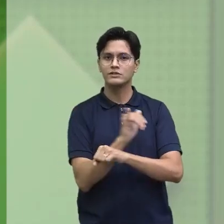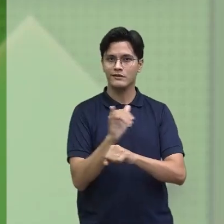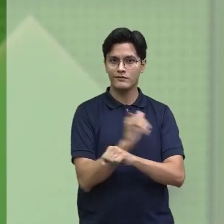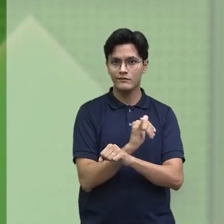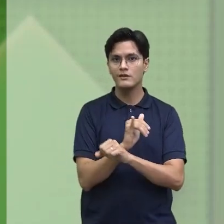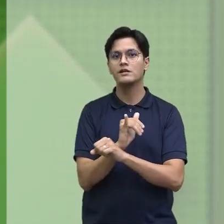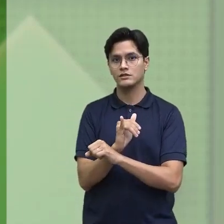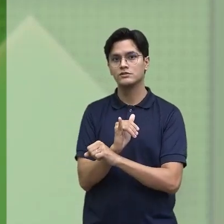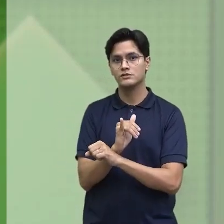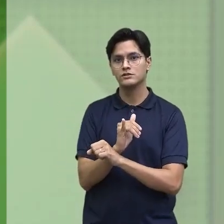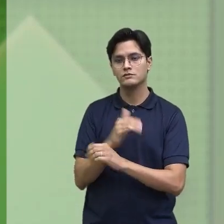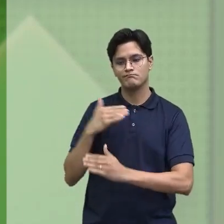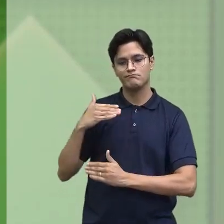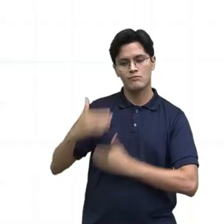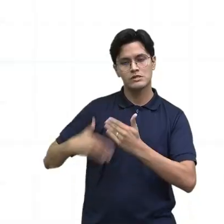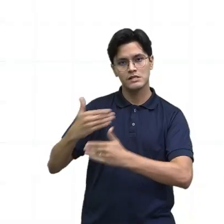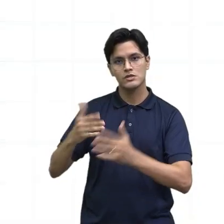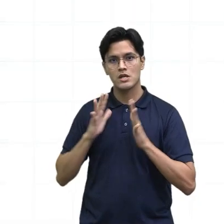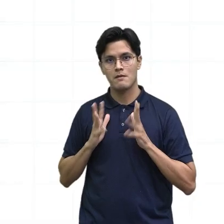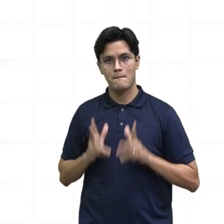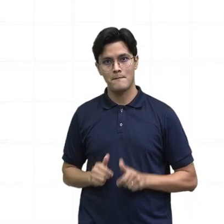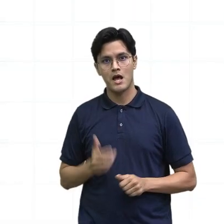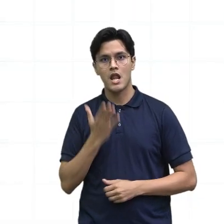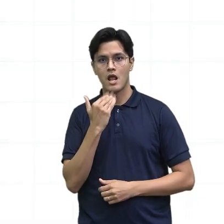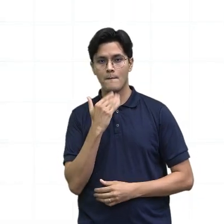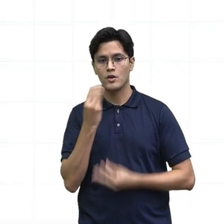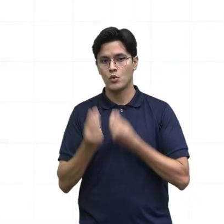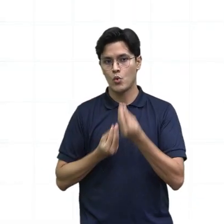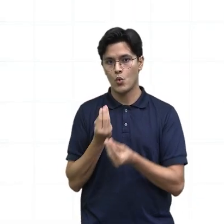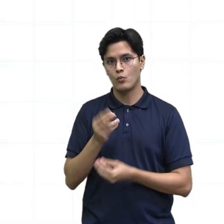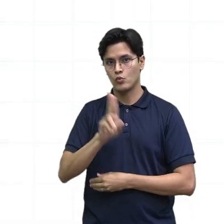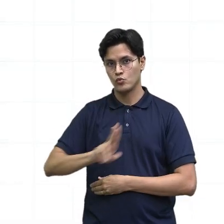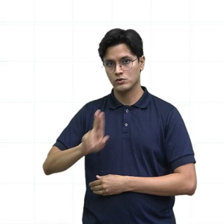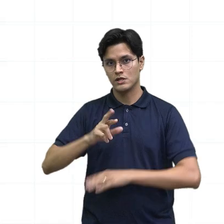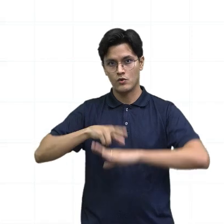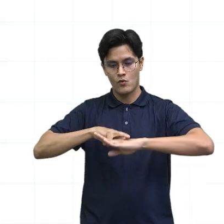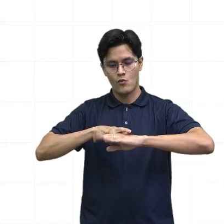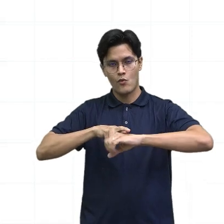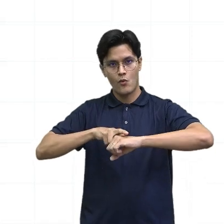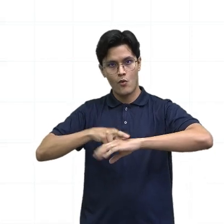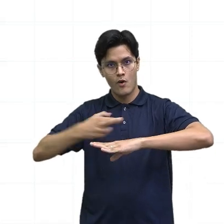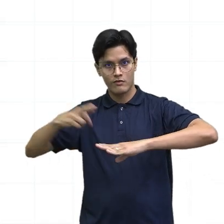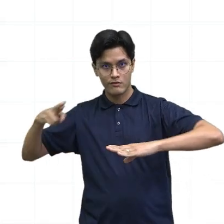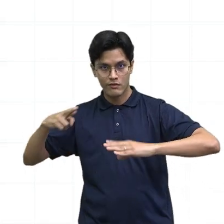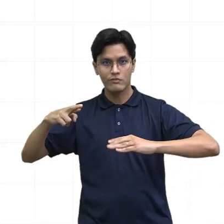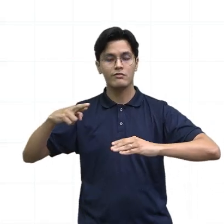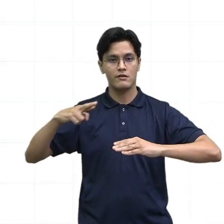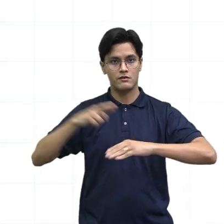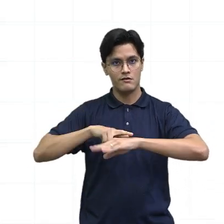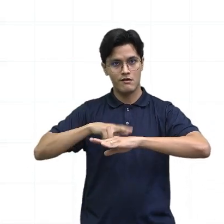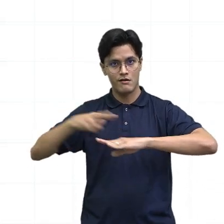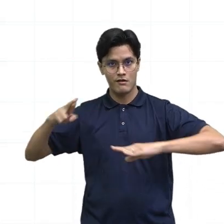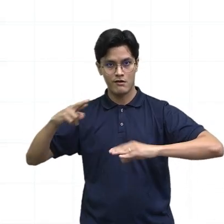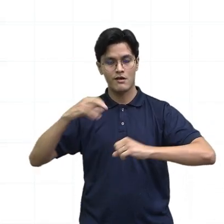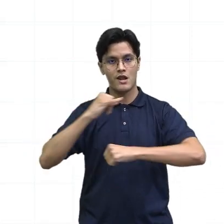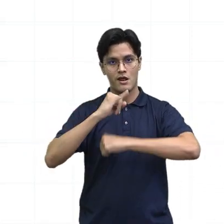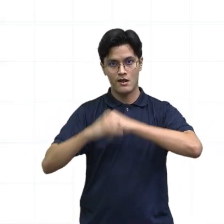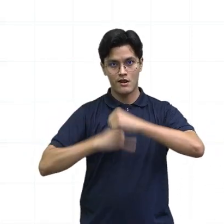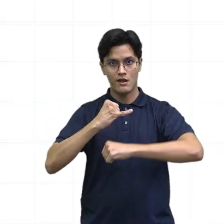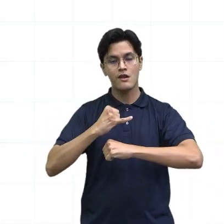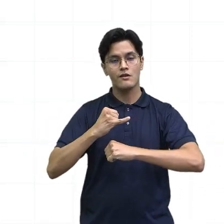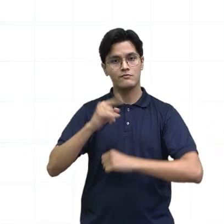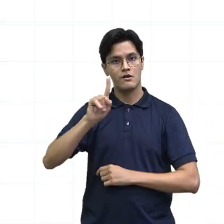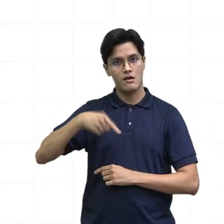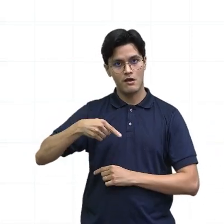esses alimentos, é através da irradiação. Então, observe aí que a irradiação é um processo eficaz